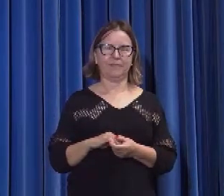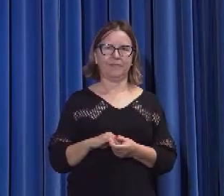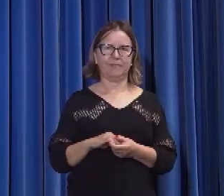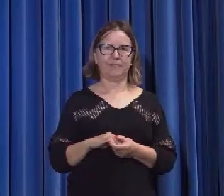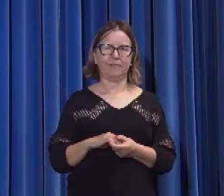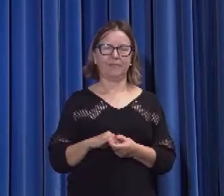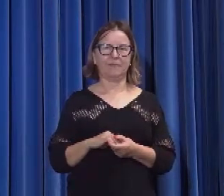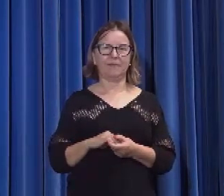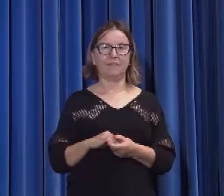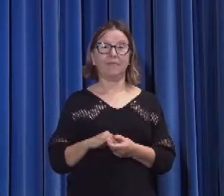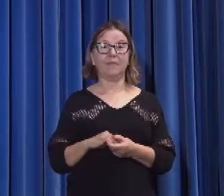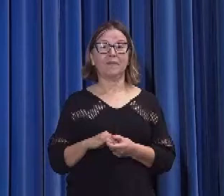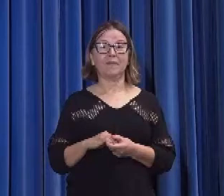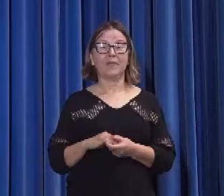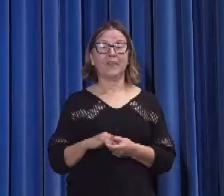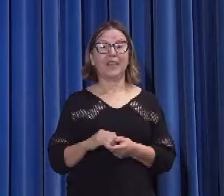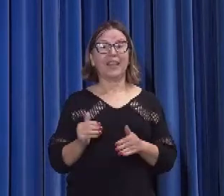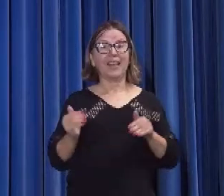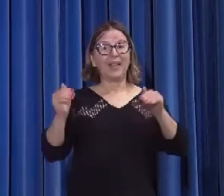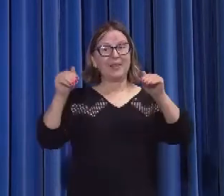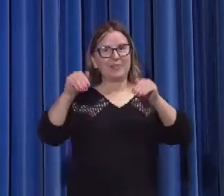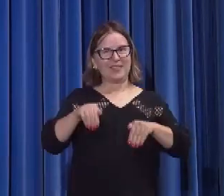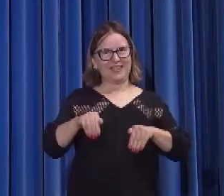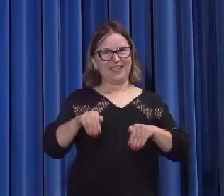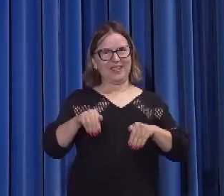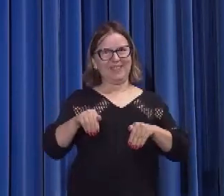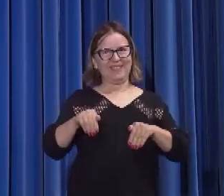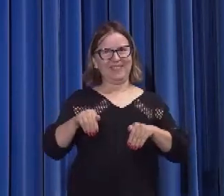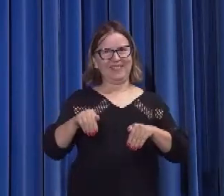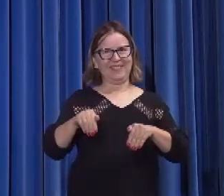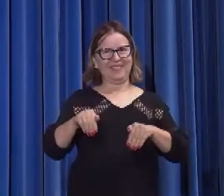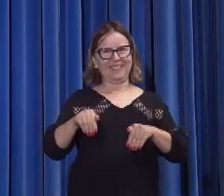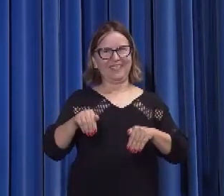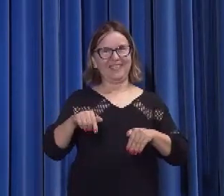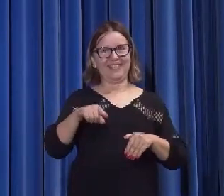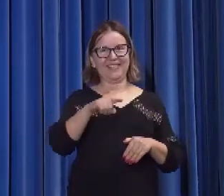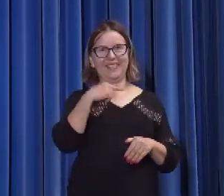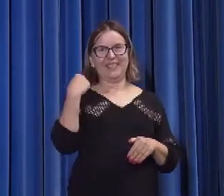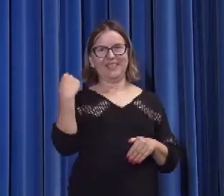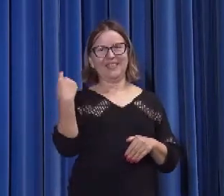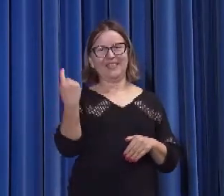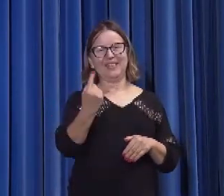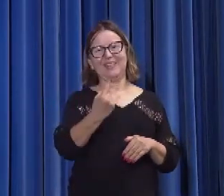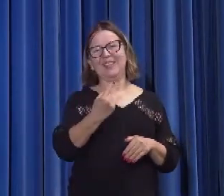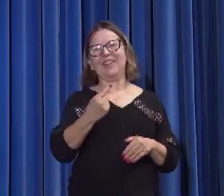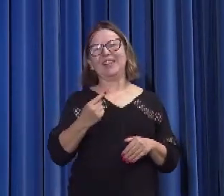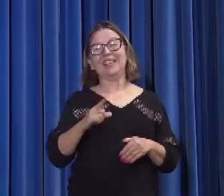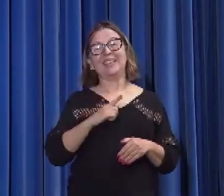Para quê? Para que no final tenhamos esperança.